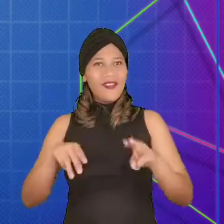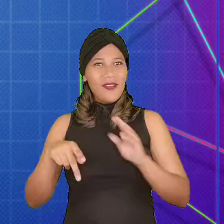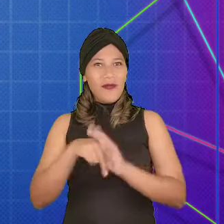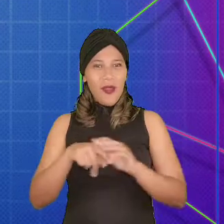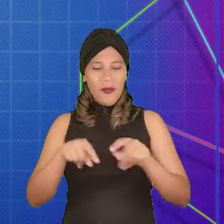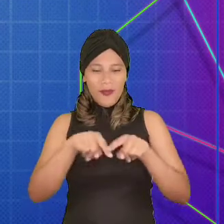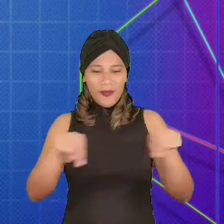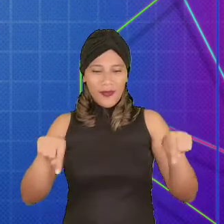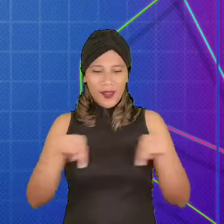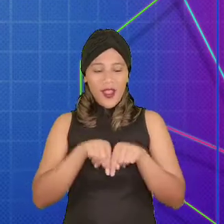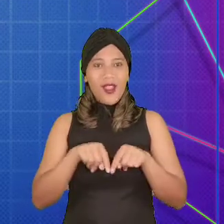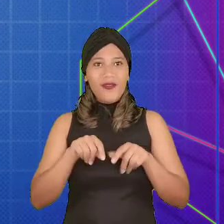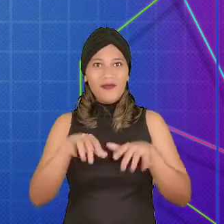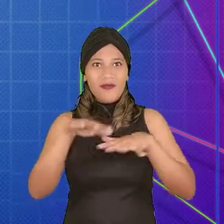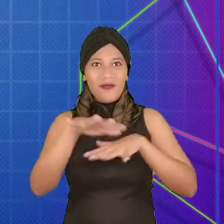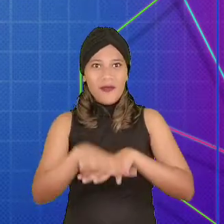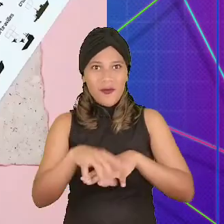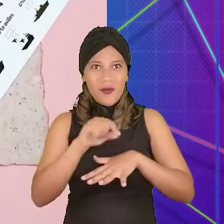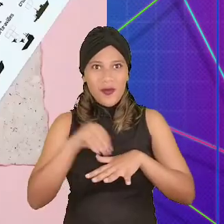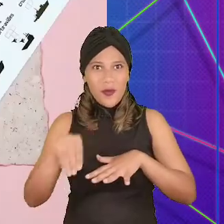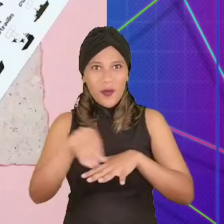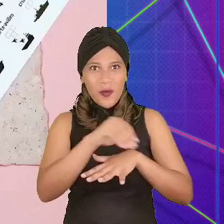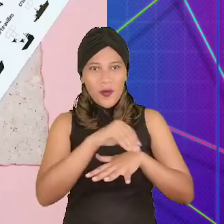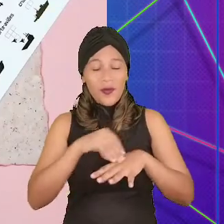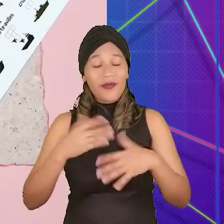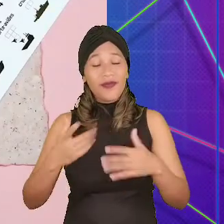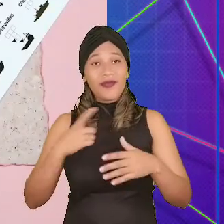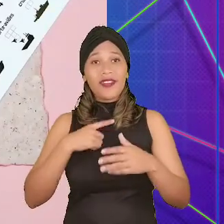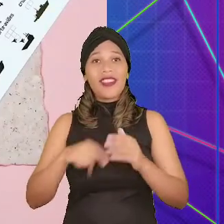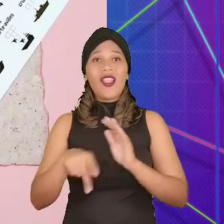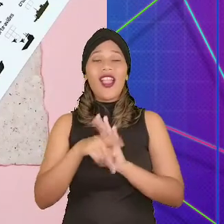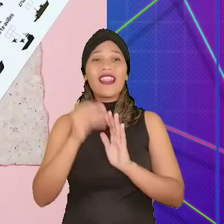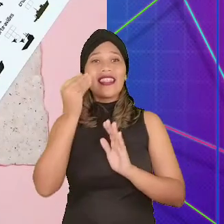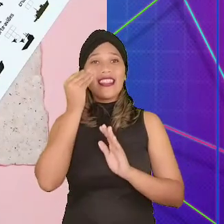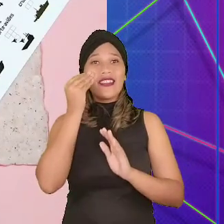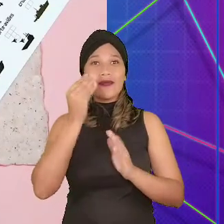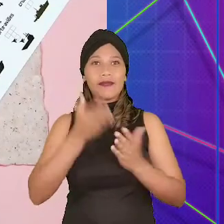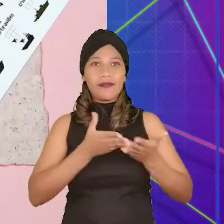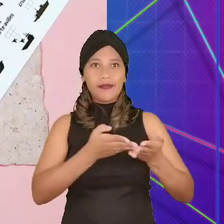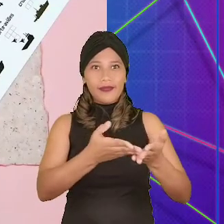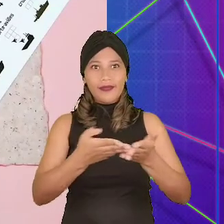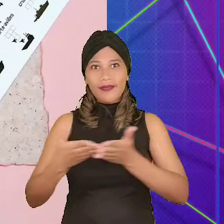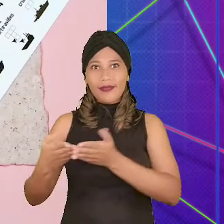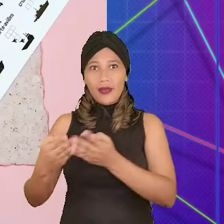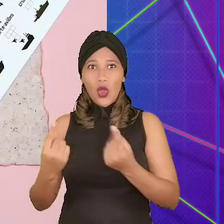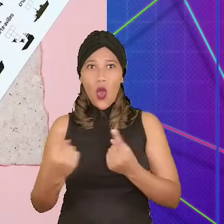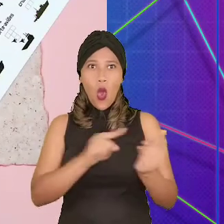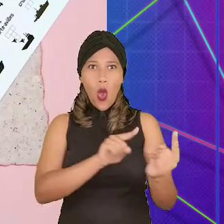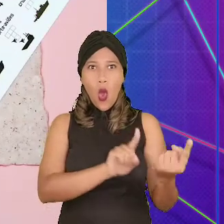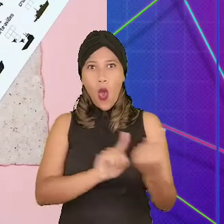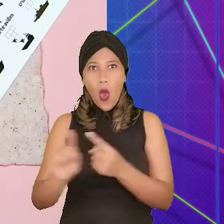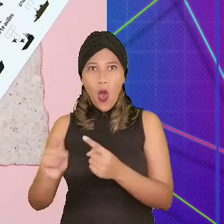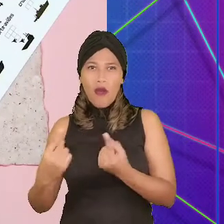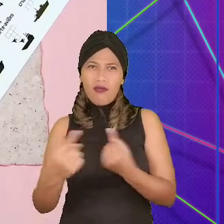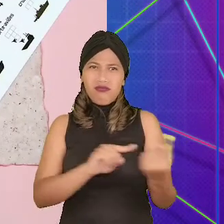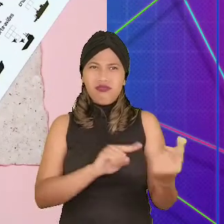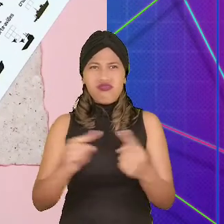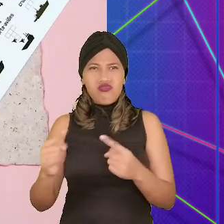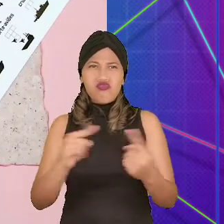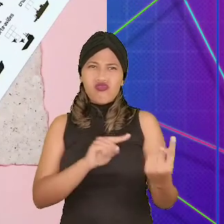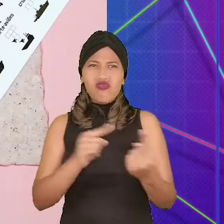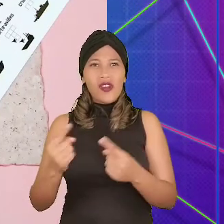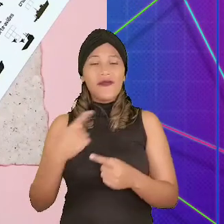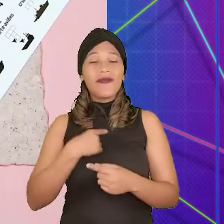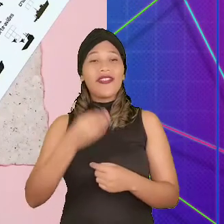imagem diretamente dos museus dos jogos de tabuleiro. Nesse jogo aqui, por meio das coordenadas, a gente tenta acertar os barcos dos